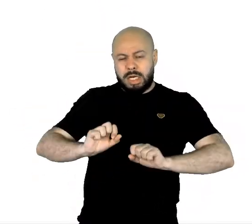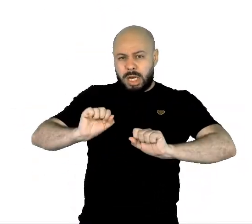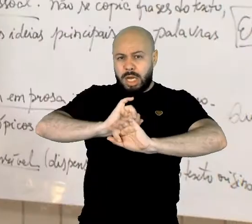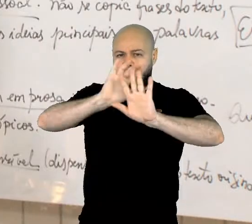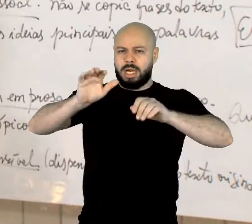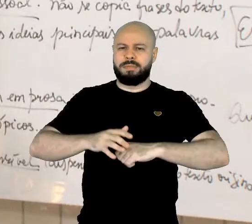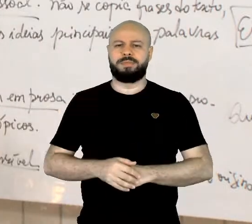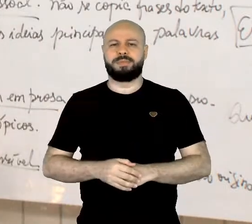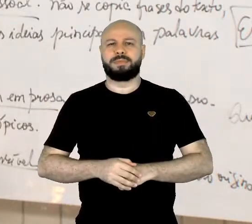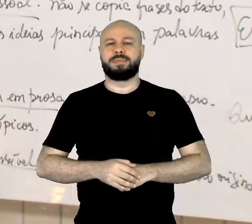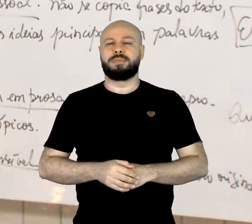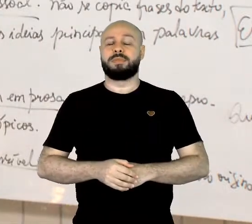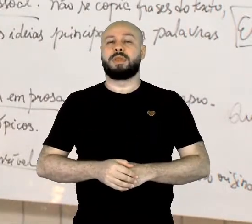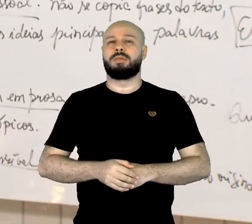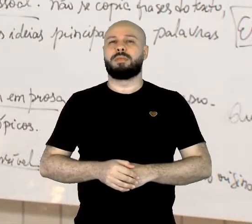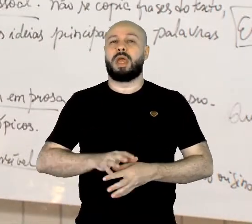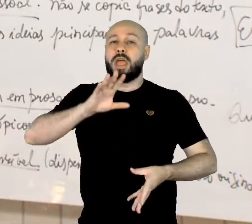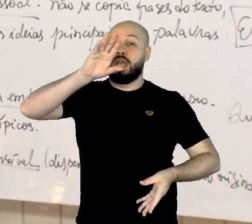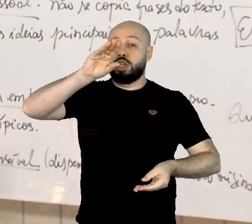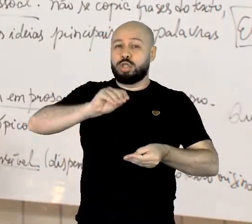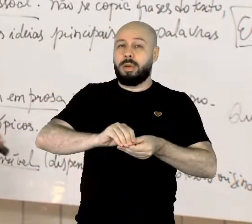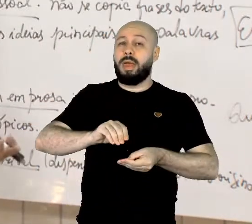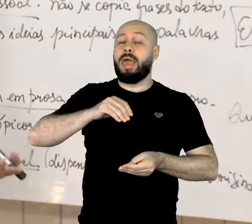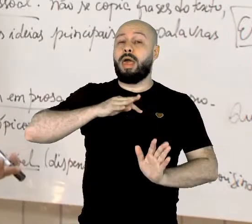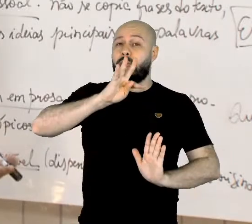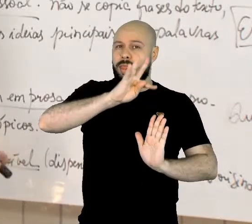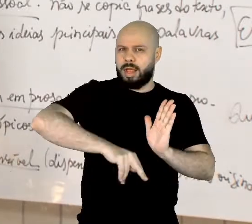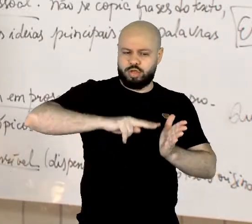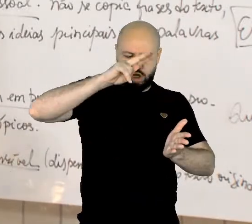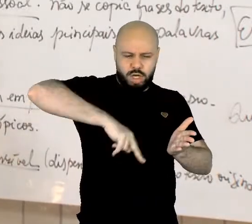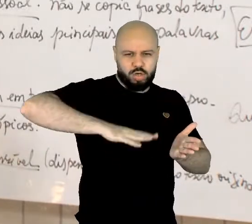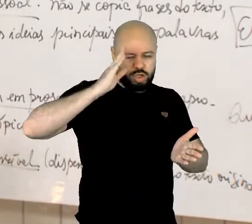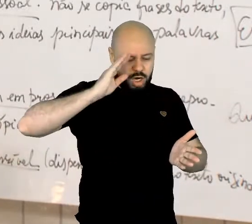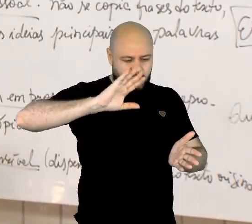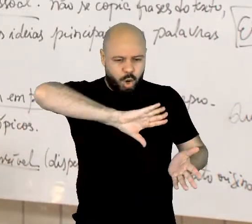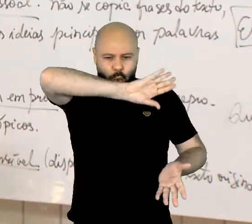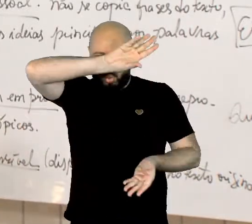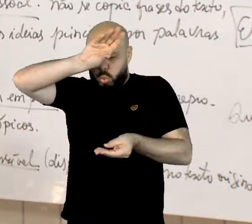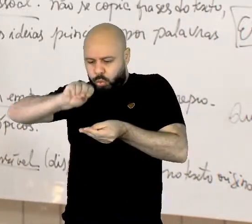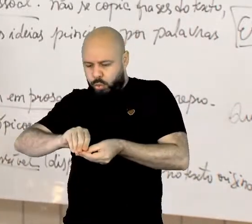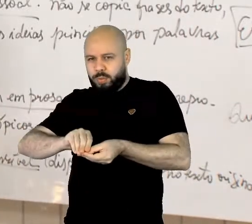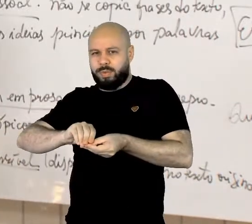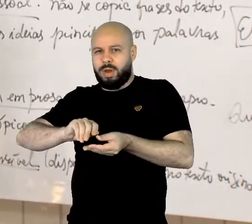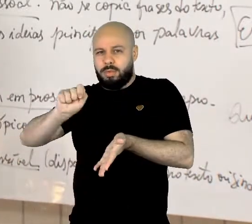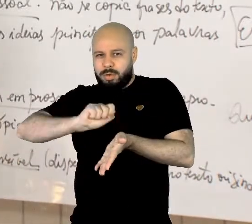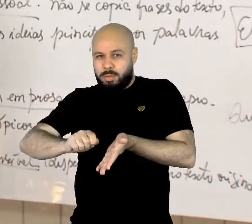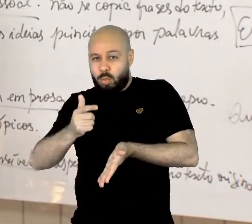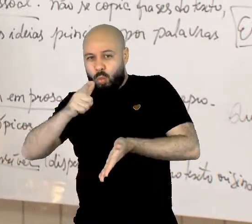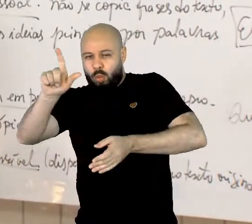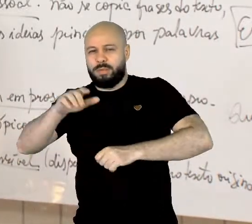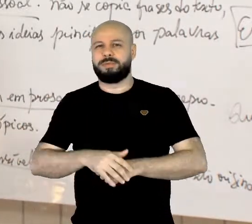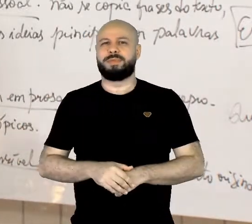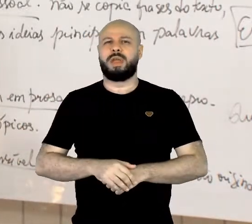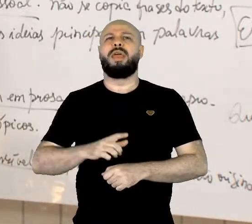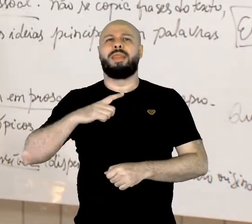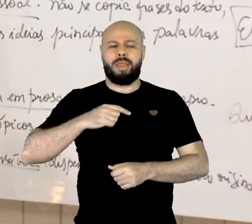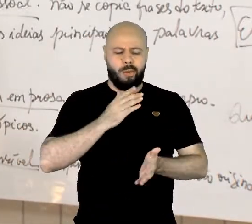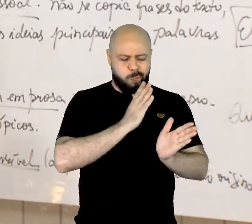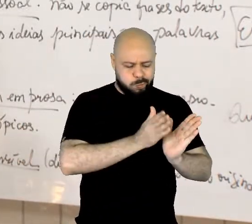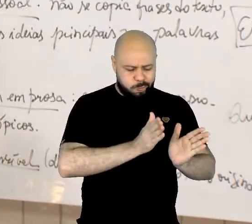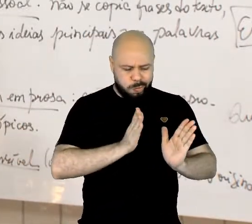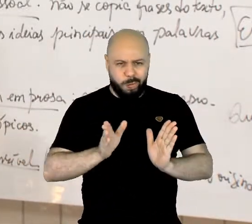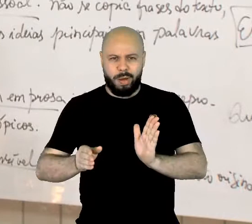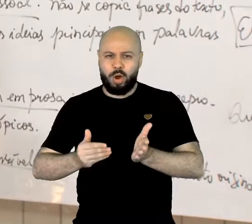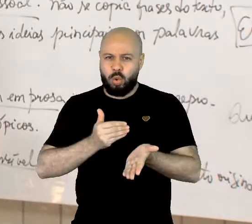o resumo é o ato de resumir um texto que vocês já leram, tá? Que vocês têm conhecimento. Ele segue uma sequência com início, meio